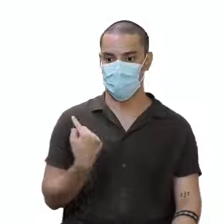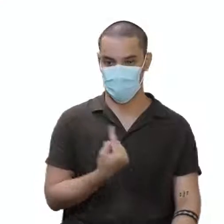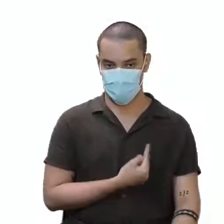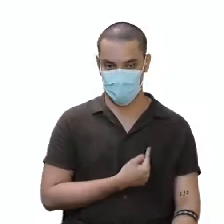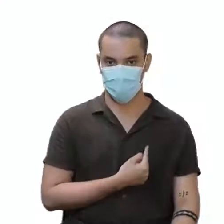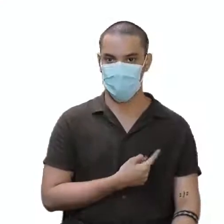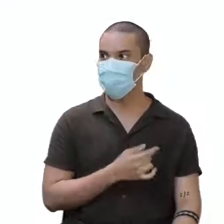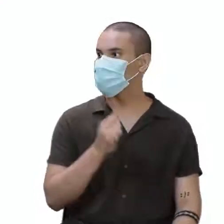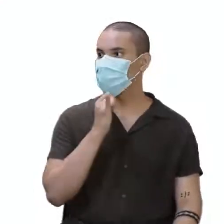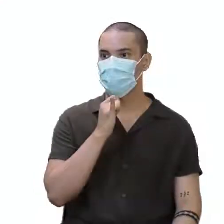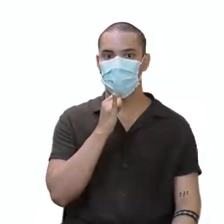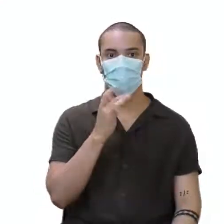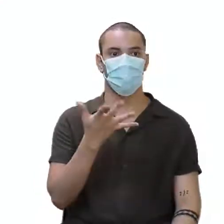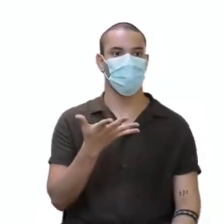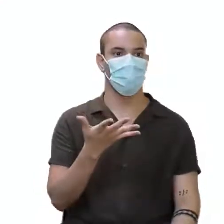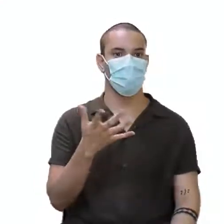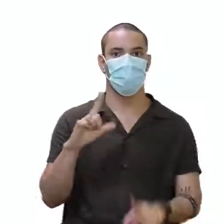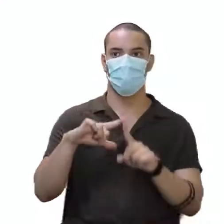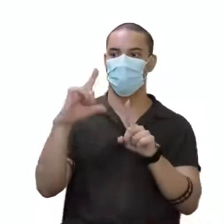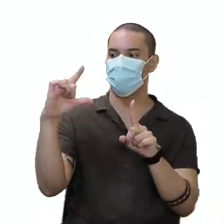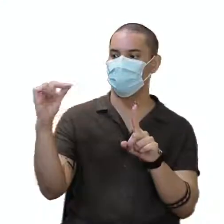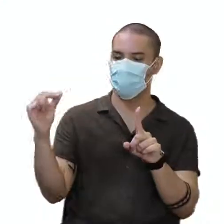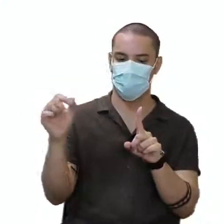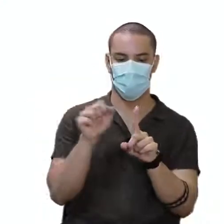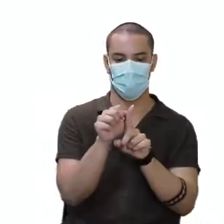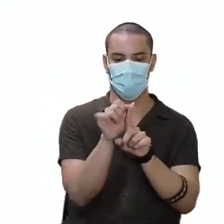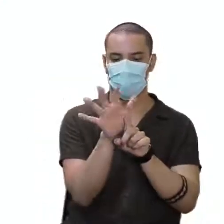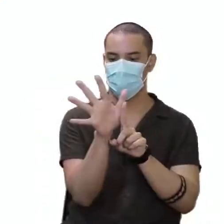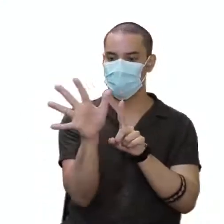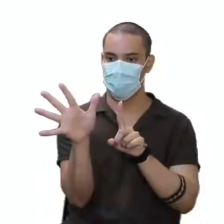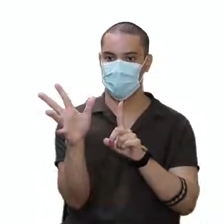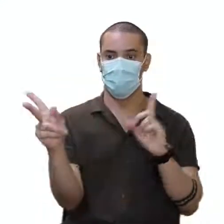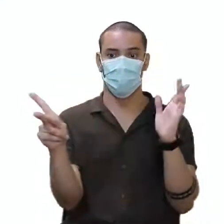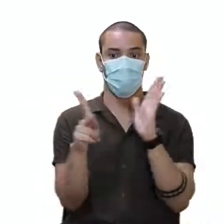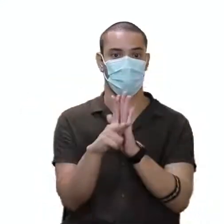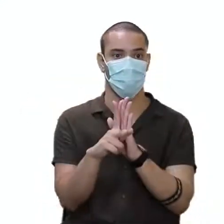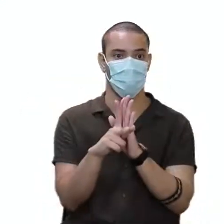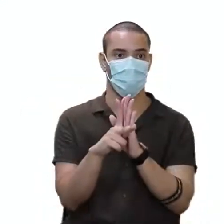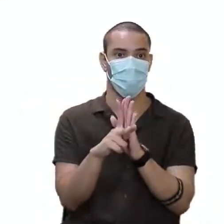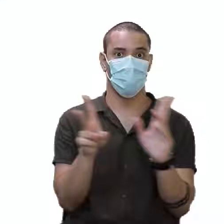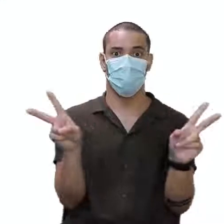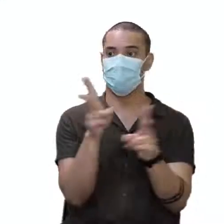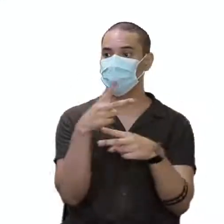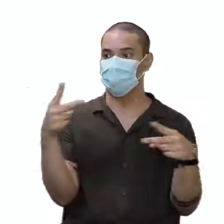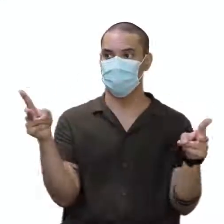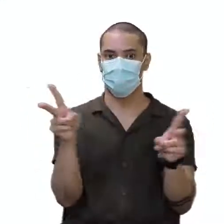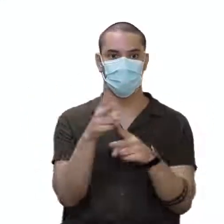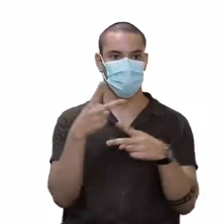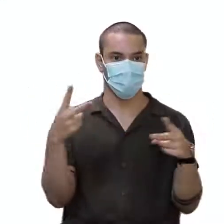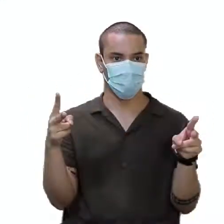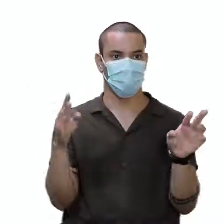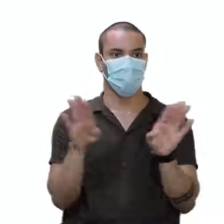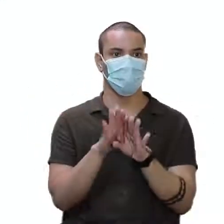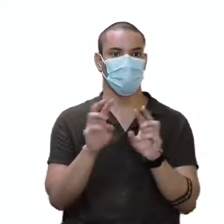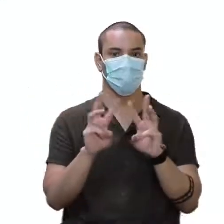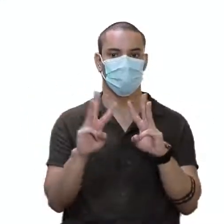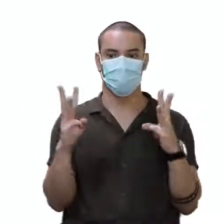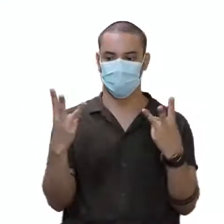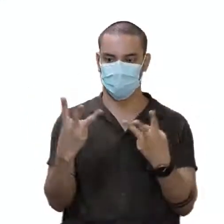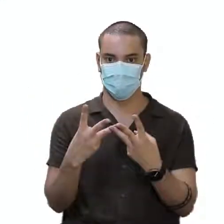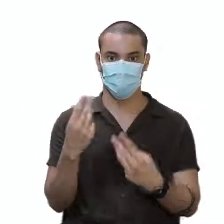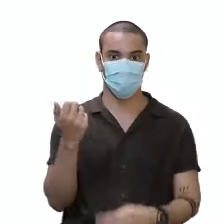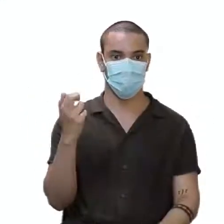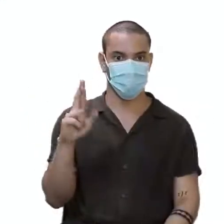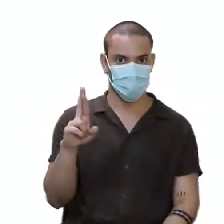Um galinho, uma folha, o próprio vento, a massa de